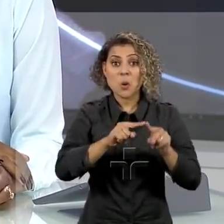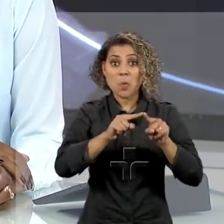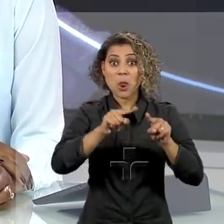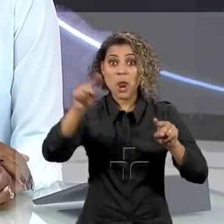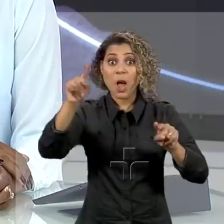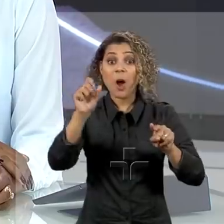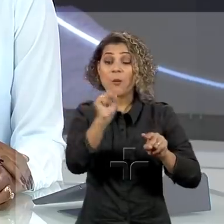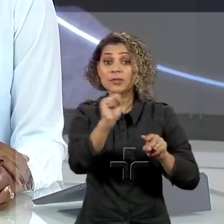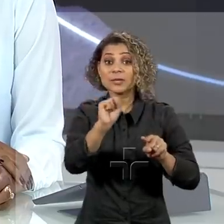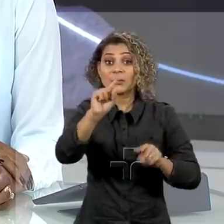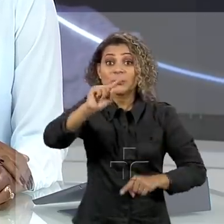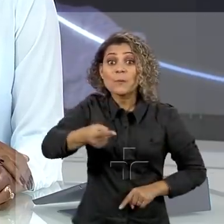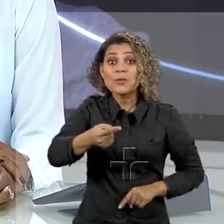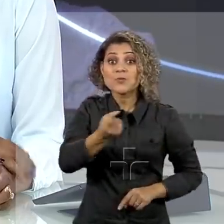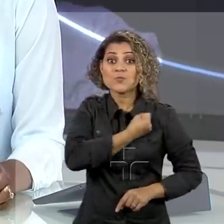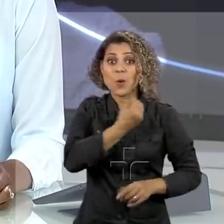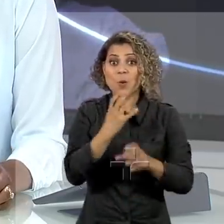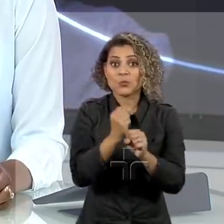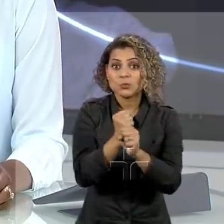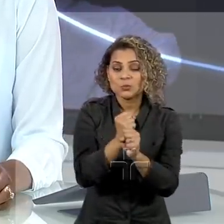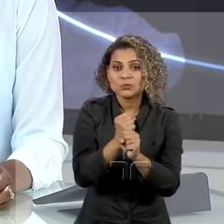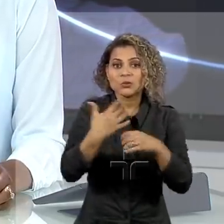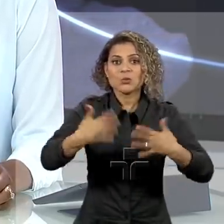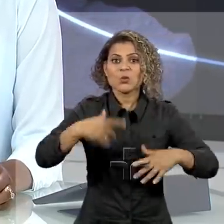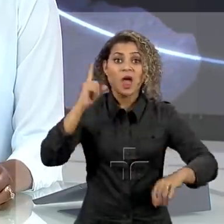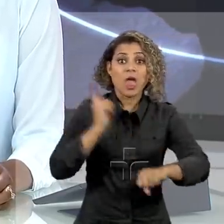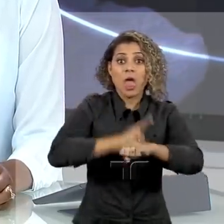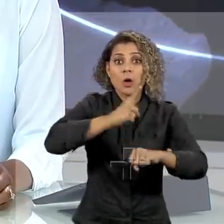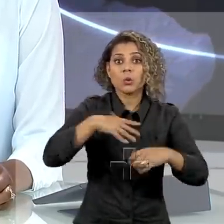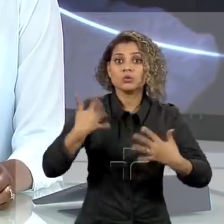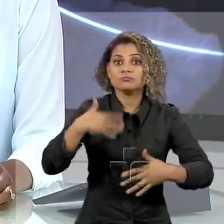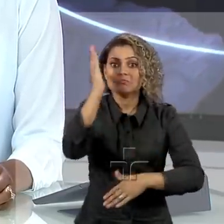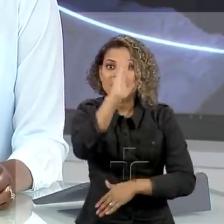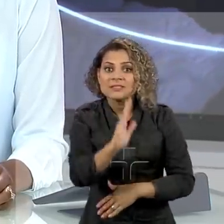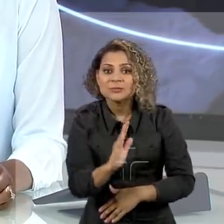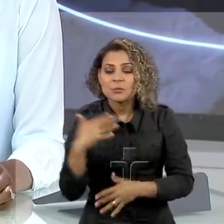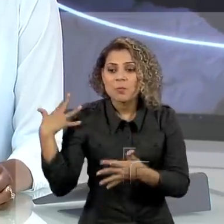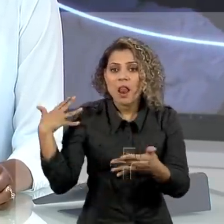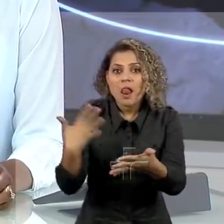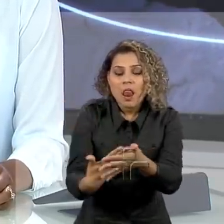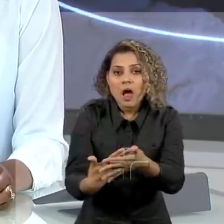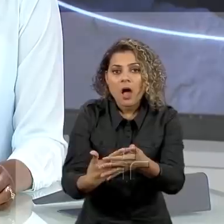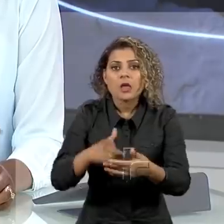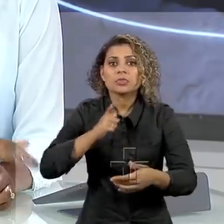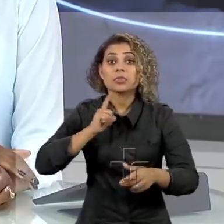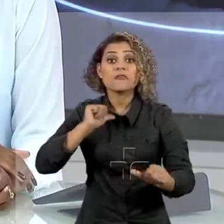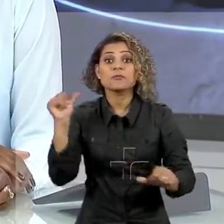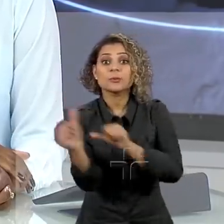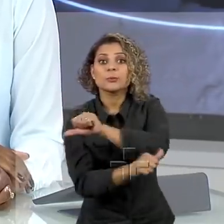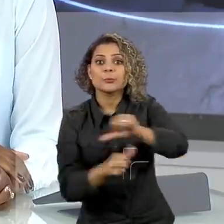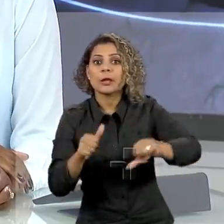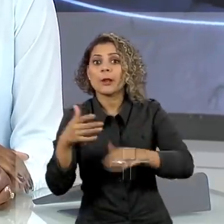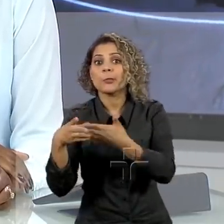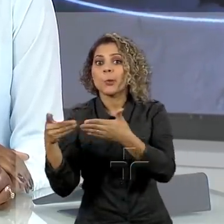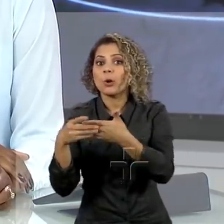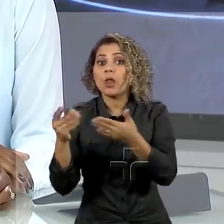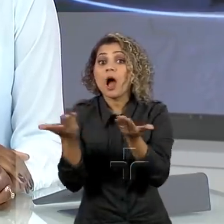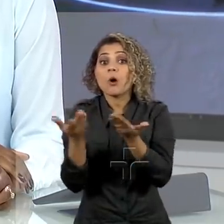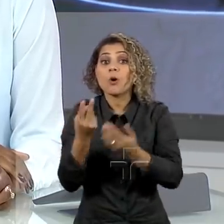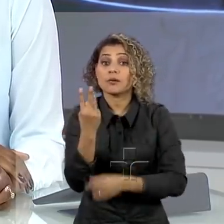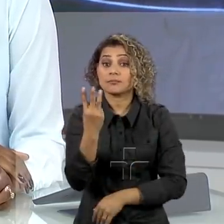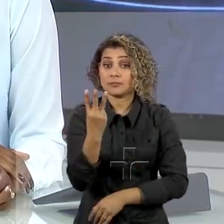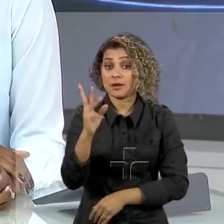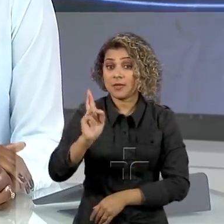a 88 mil pontos, um recorde histórico. O dólar fez um movimento inverso e fechou o dia vendido a R$